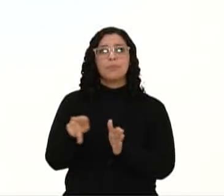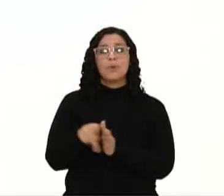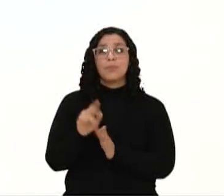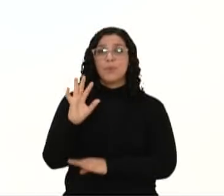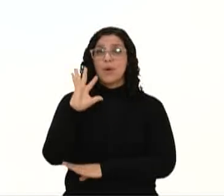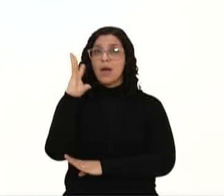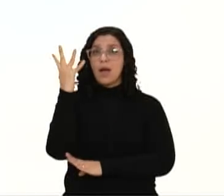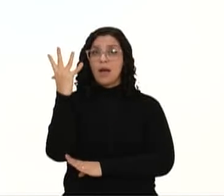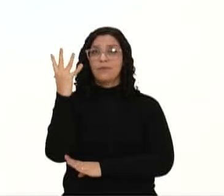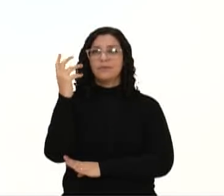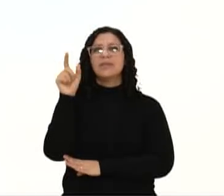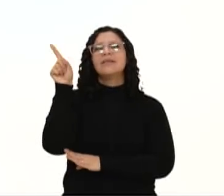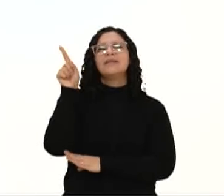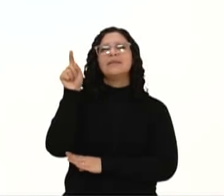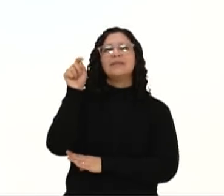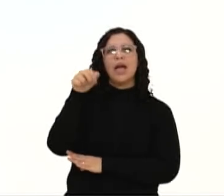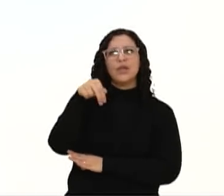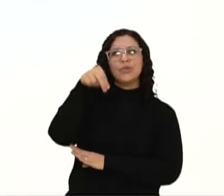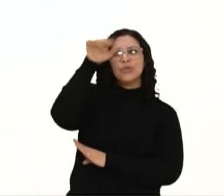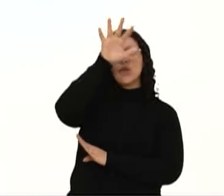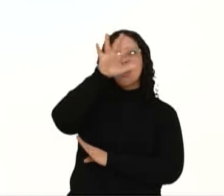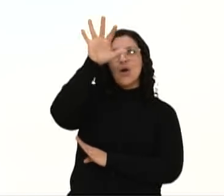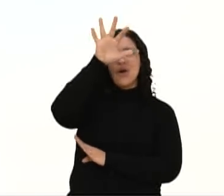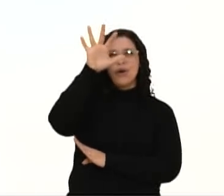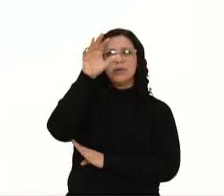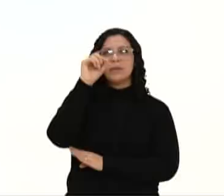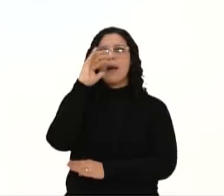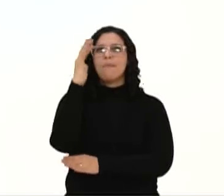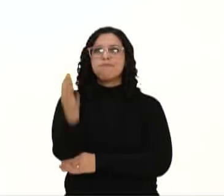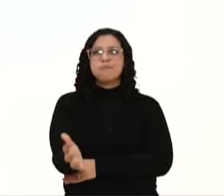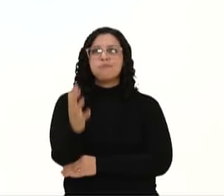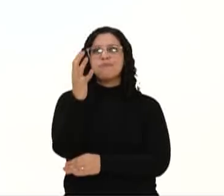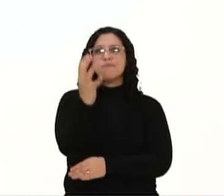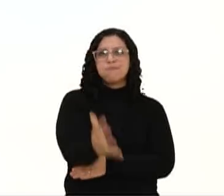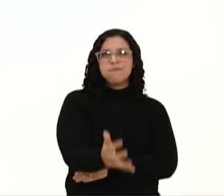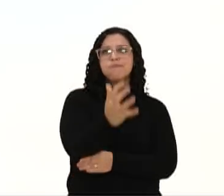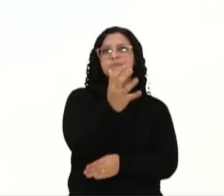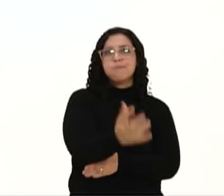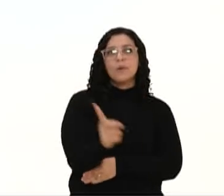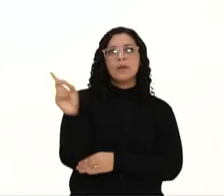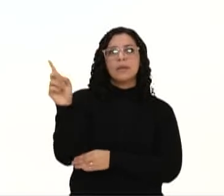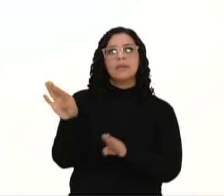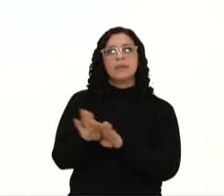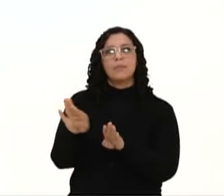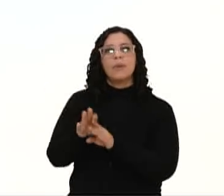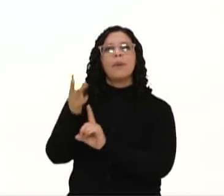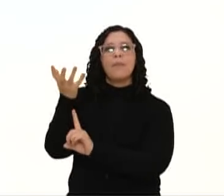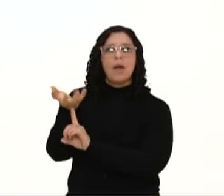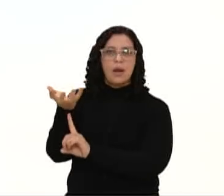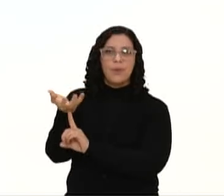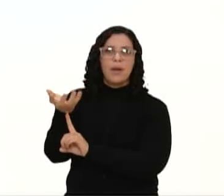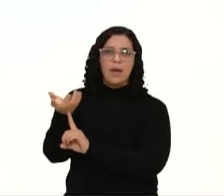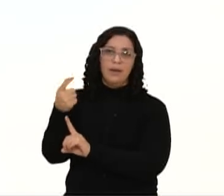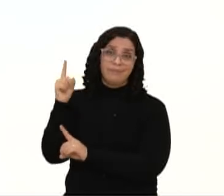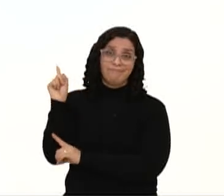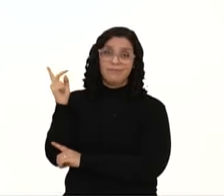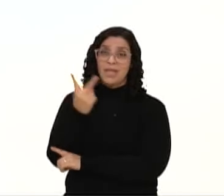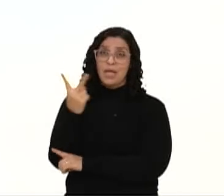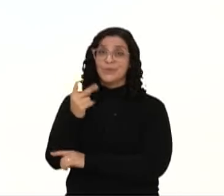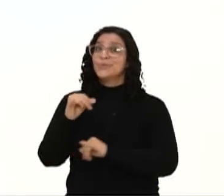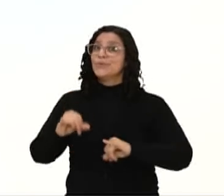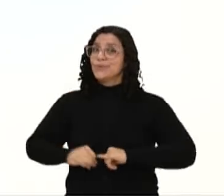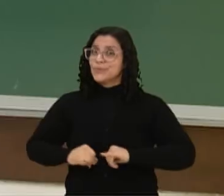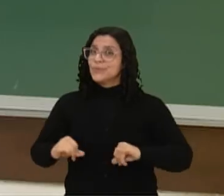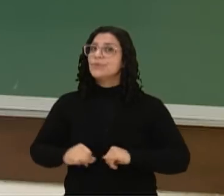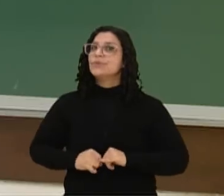aqui é da região da Amazônia, né? A derrubada de vegetação nativa e aqui no outro lado da floresta de araucária, então as duas que